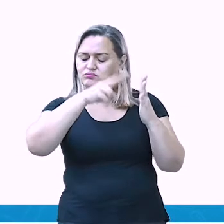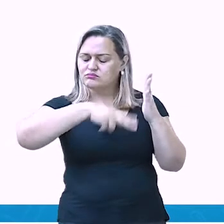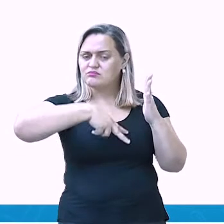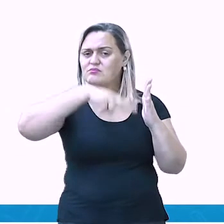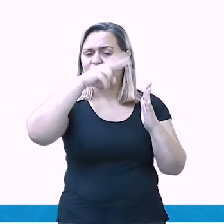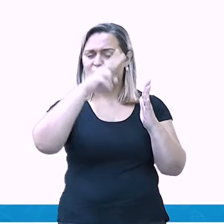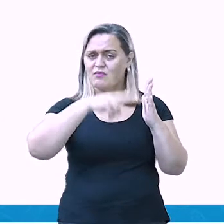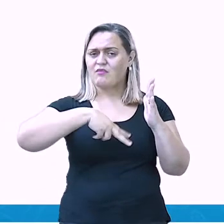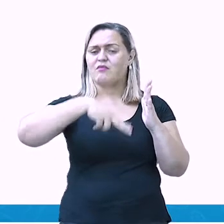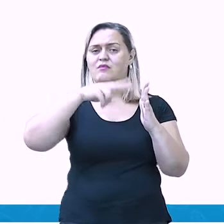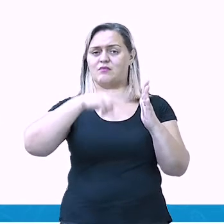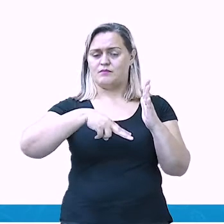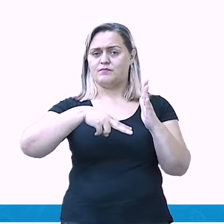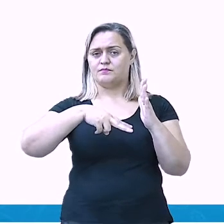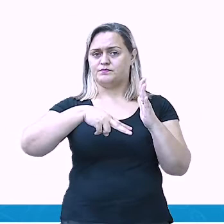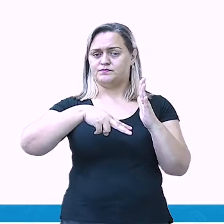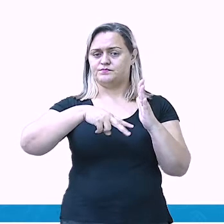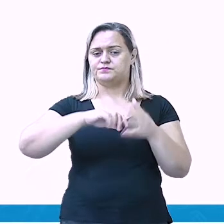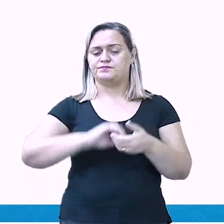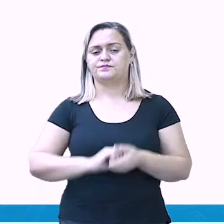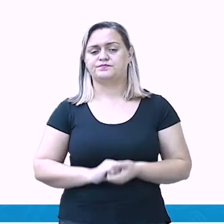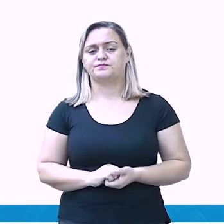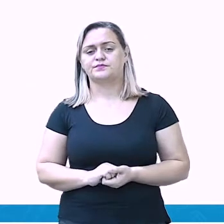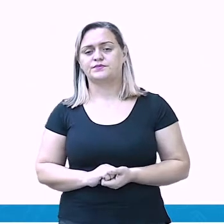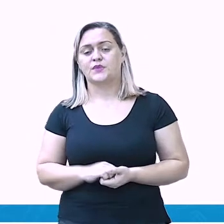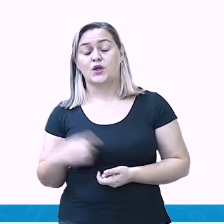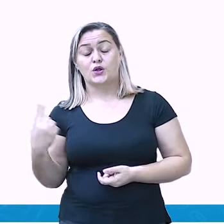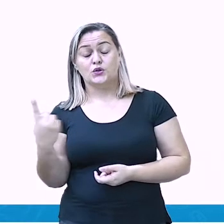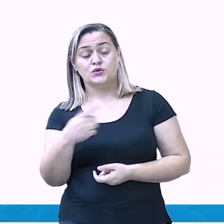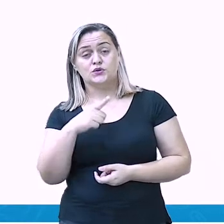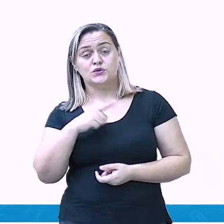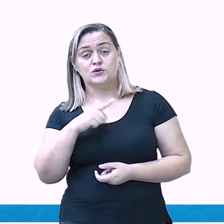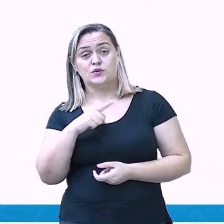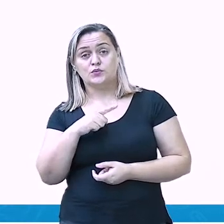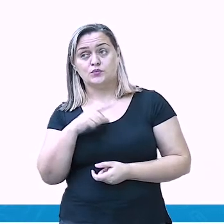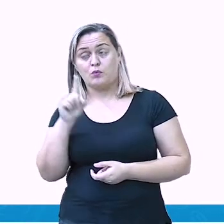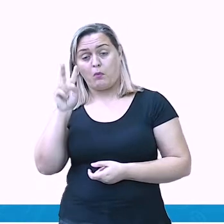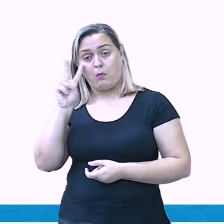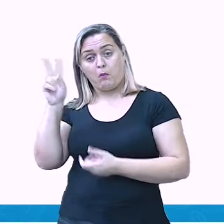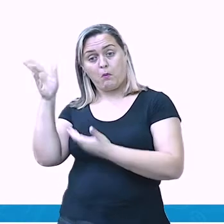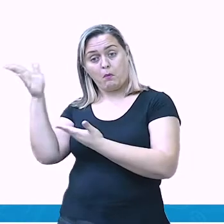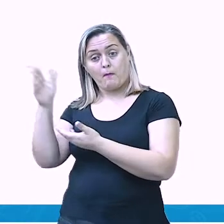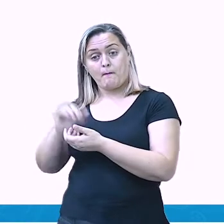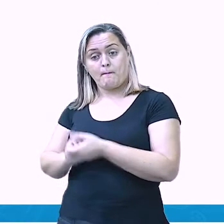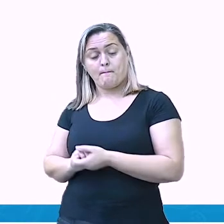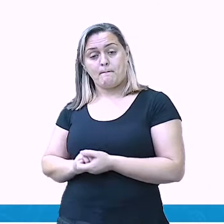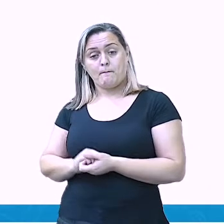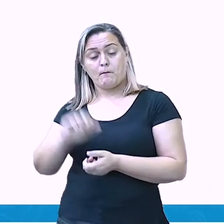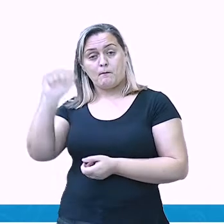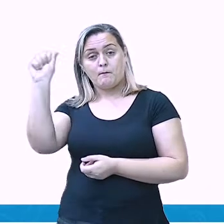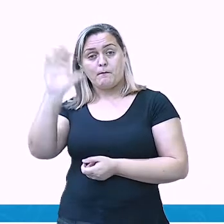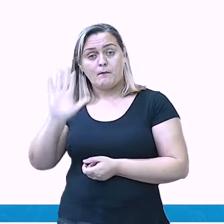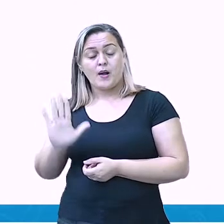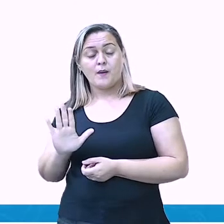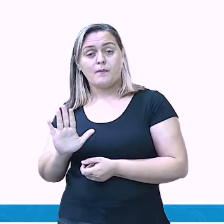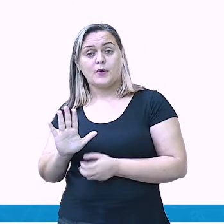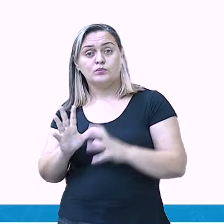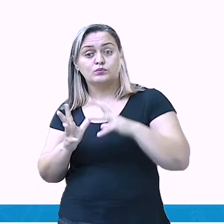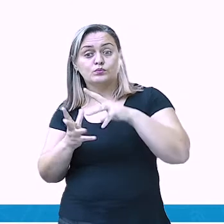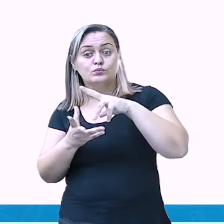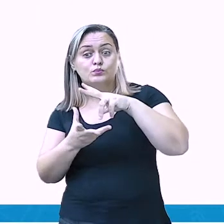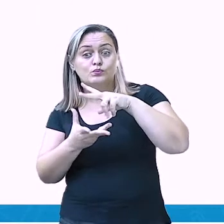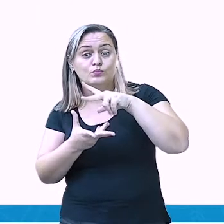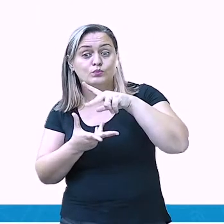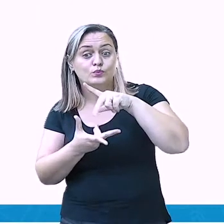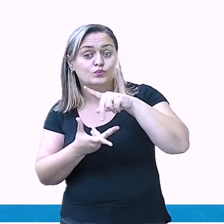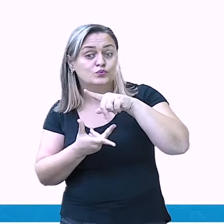que eu consigo encontrar. Aqui nós temos um mapa mundial. Então, nele está representado